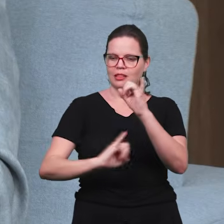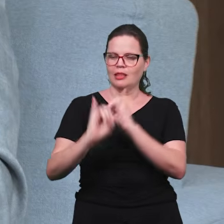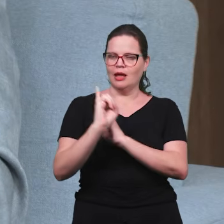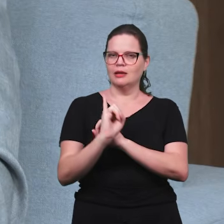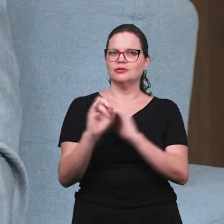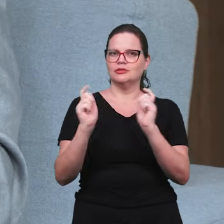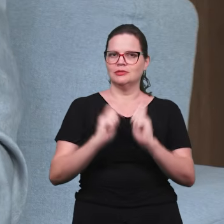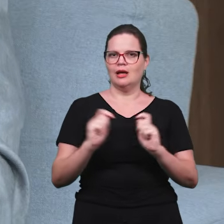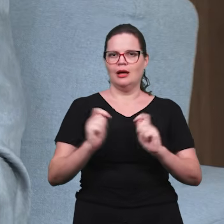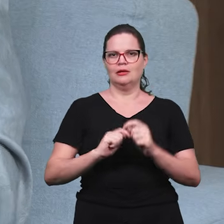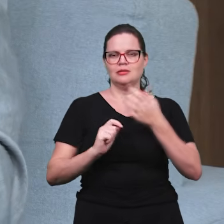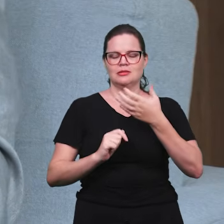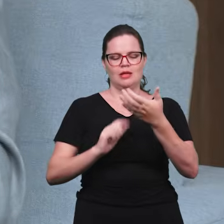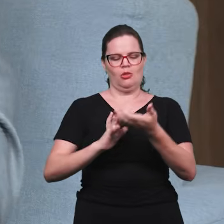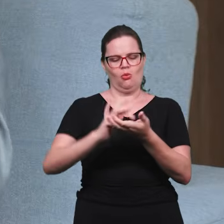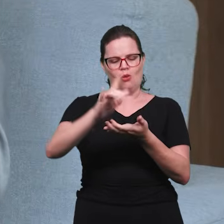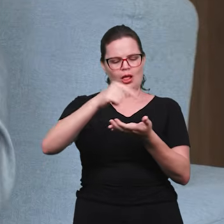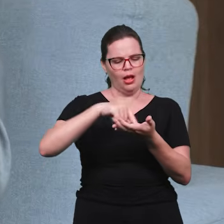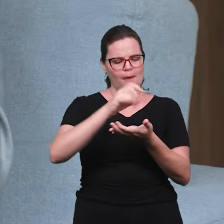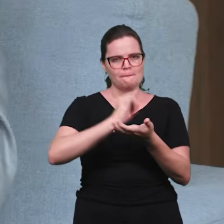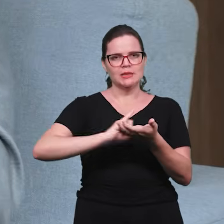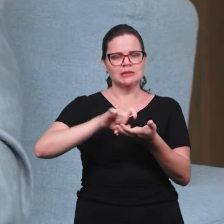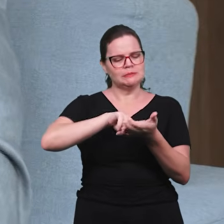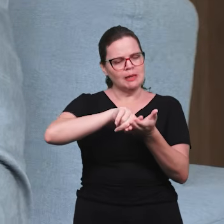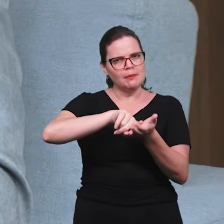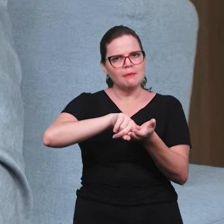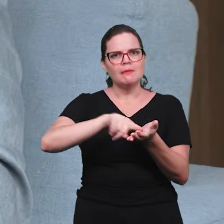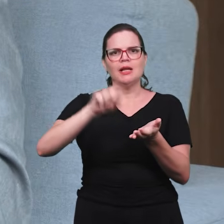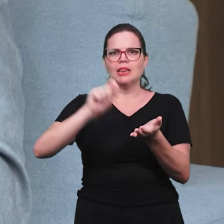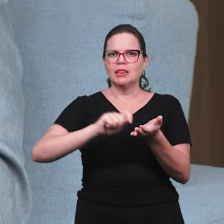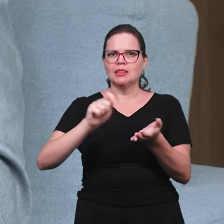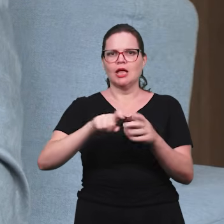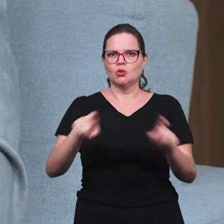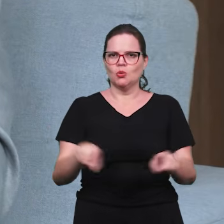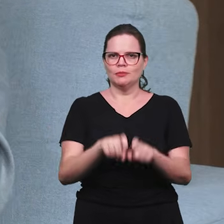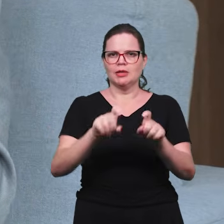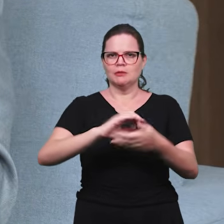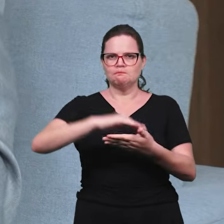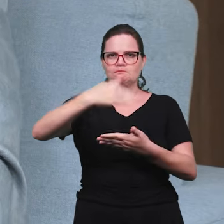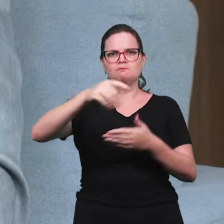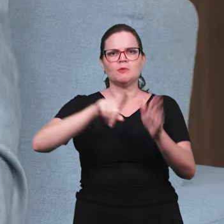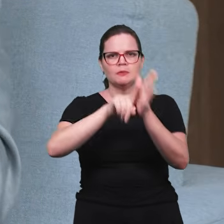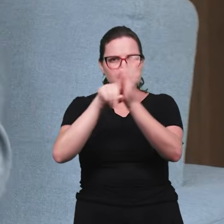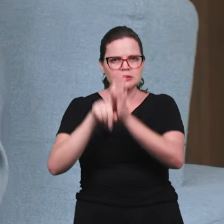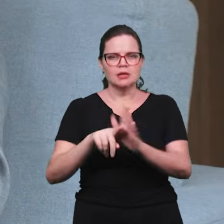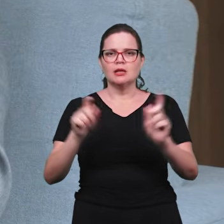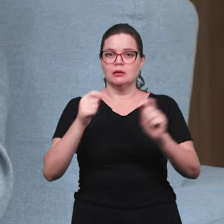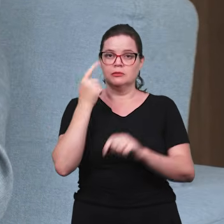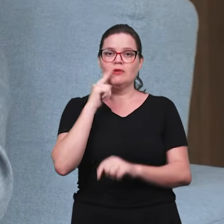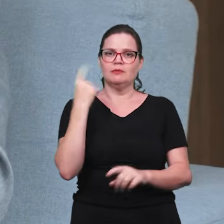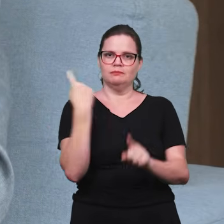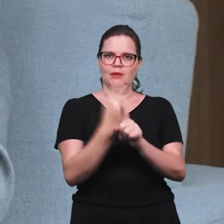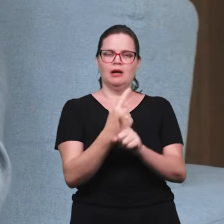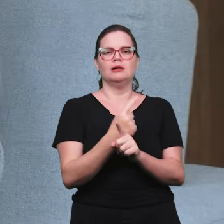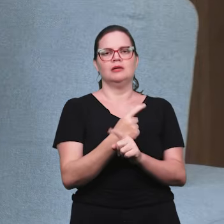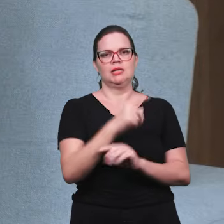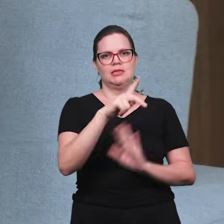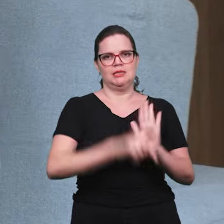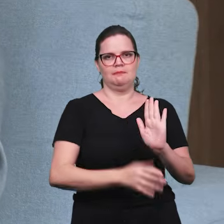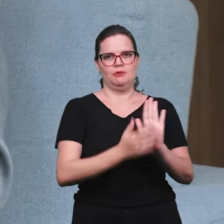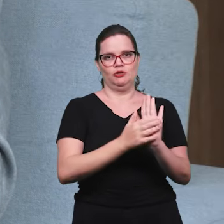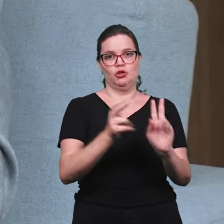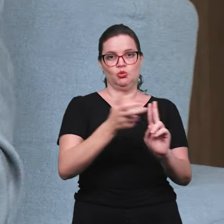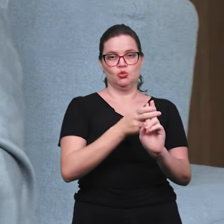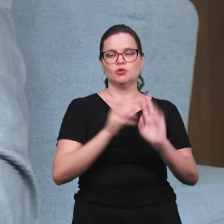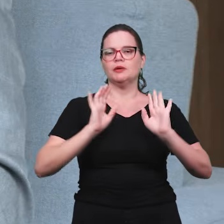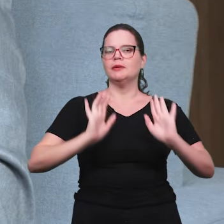Usando as ferramentas, né? Vai pelo celular, pelo computador, vai na internet ali, pesquisa, e aí você vai achar esses programas. Mas, além disso, também, eu